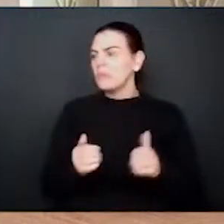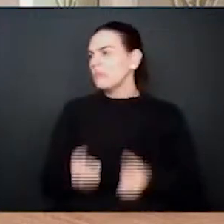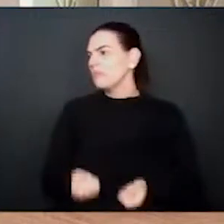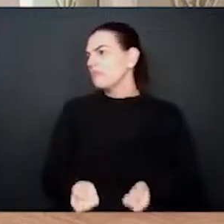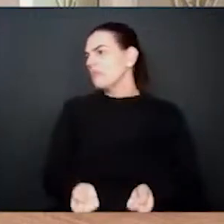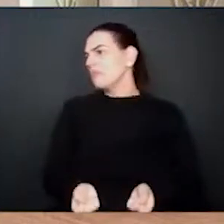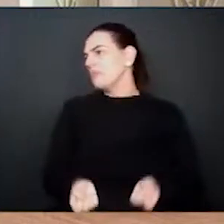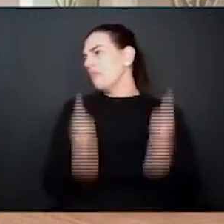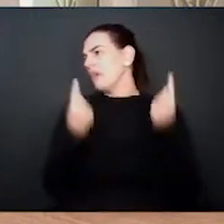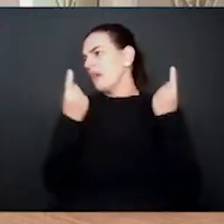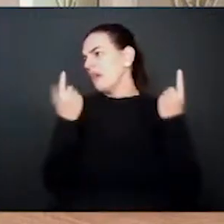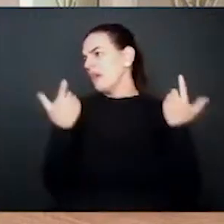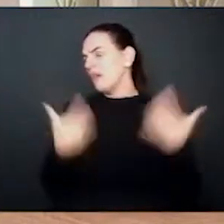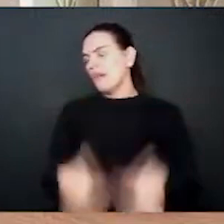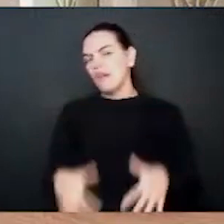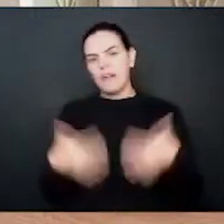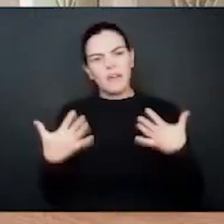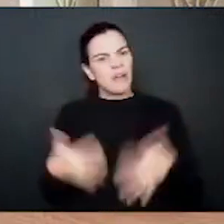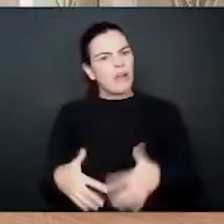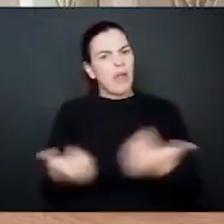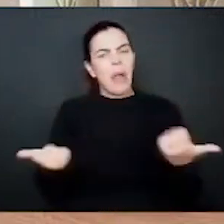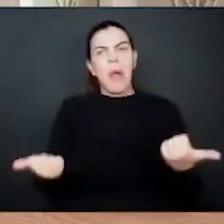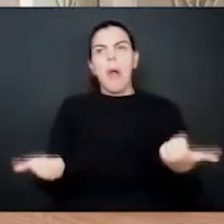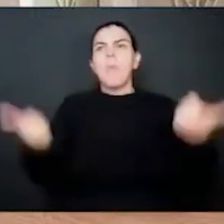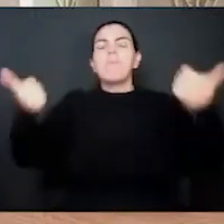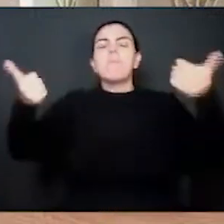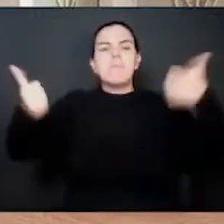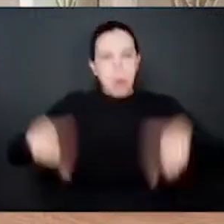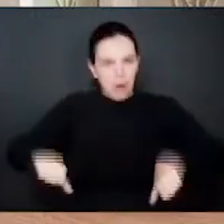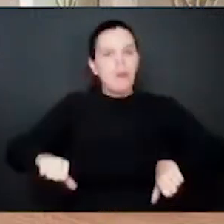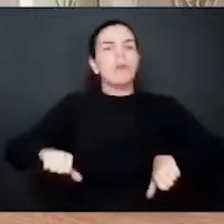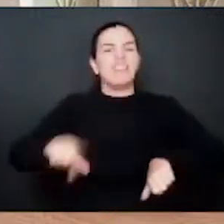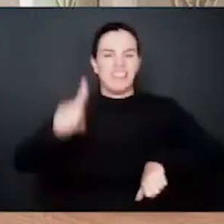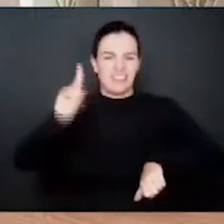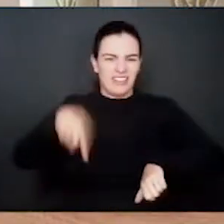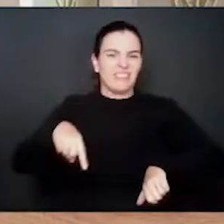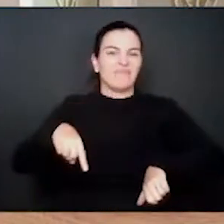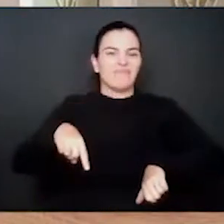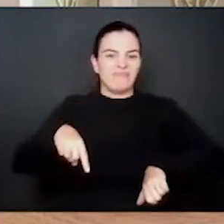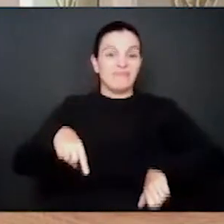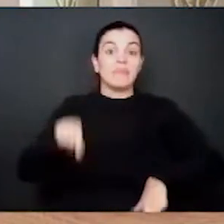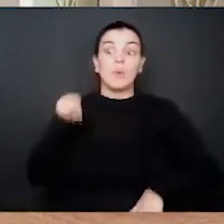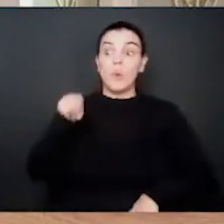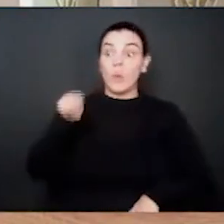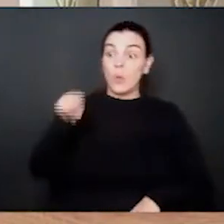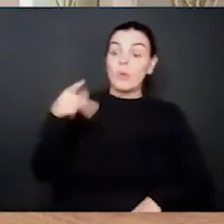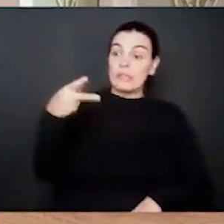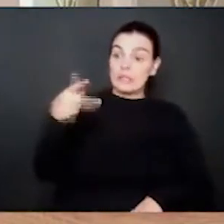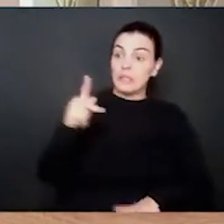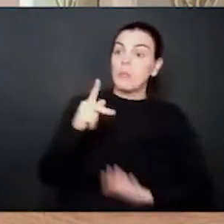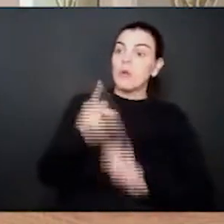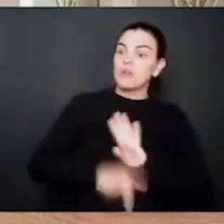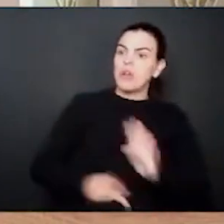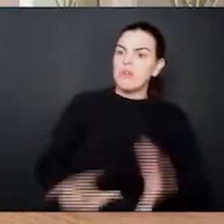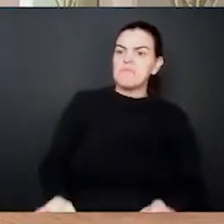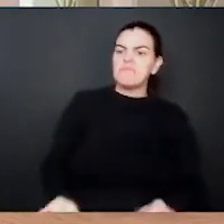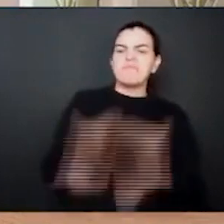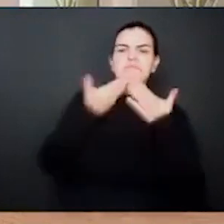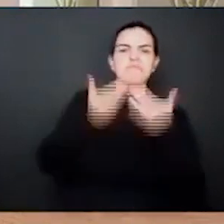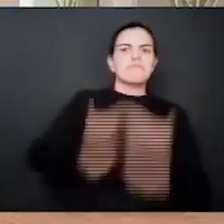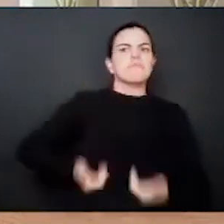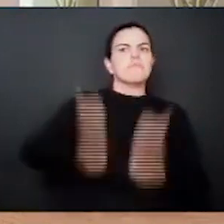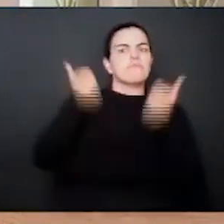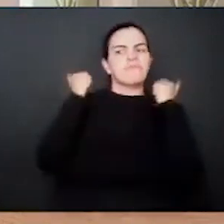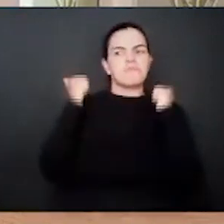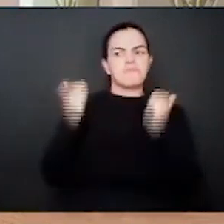acho importante esse seu projeto, porque esse seu projeto é muito maior do que Vossa Excelência está pensando, que é o que me vem na cabeça agora.